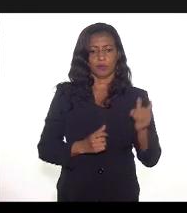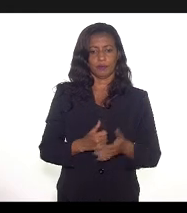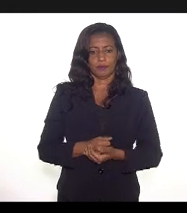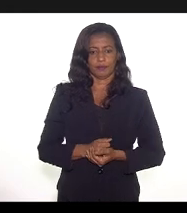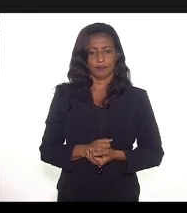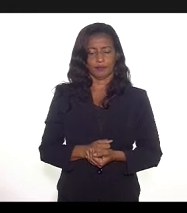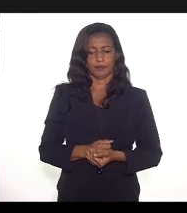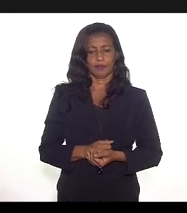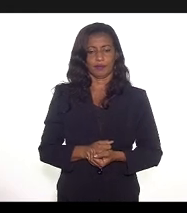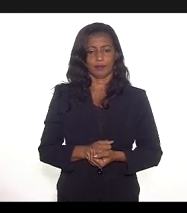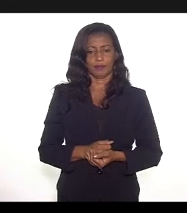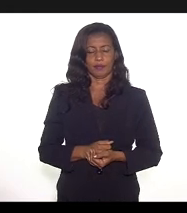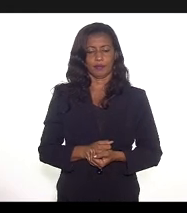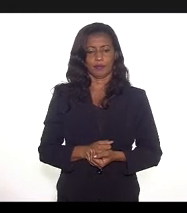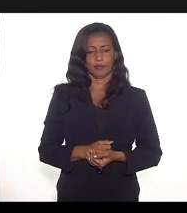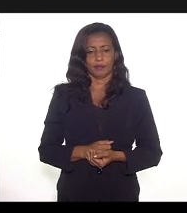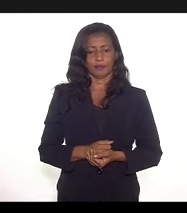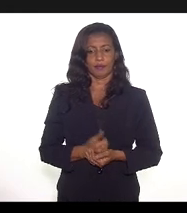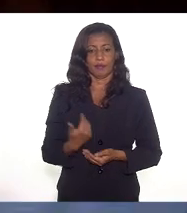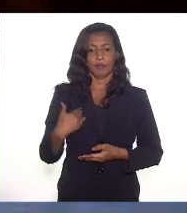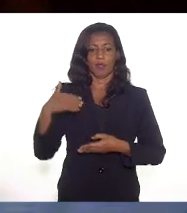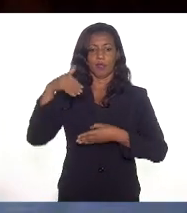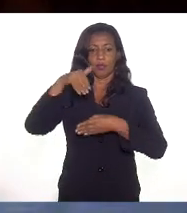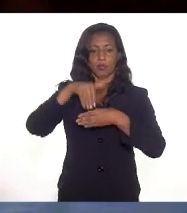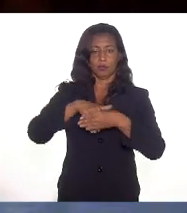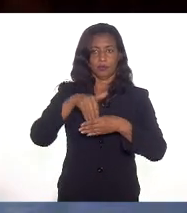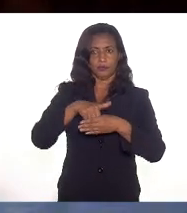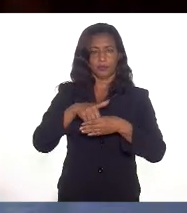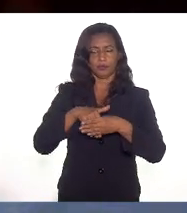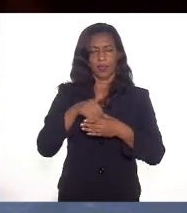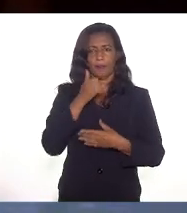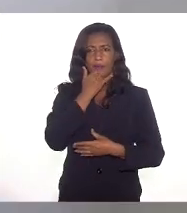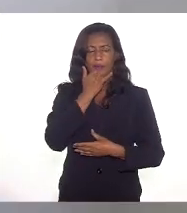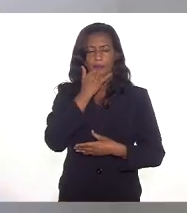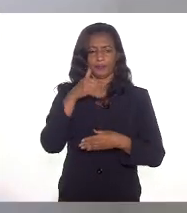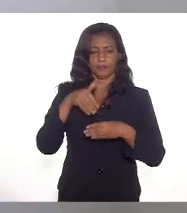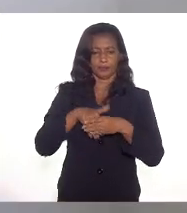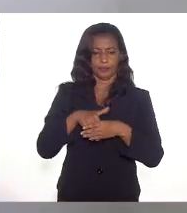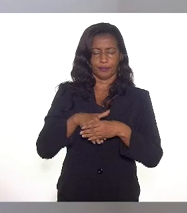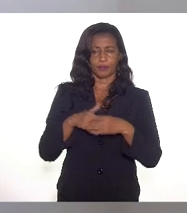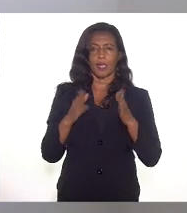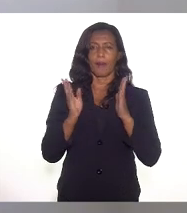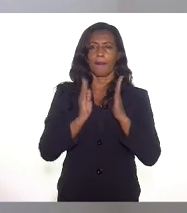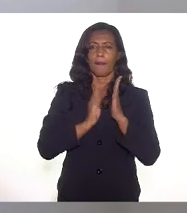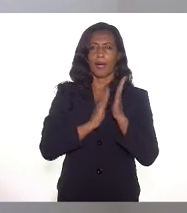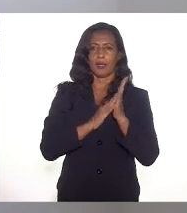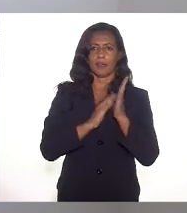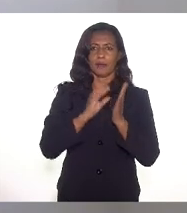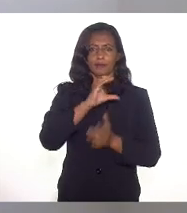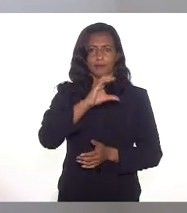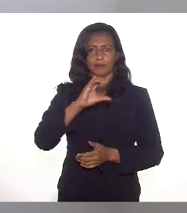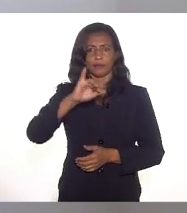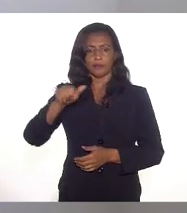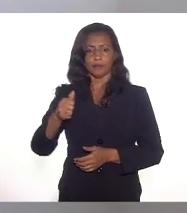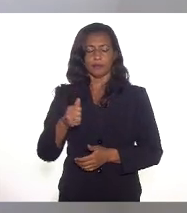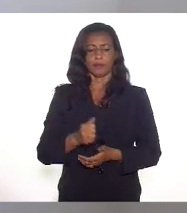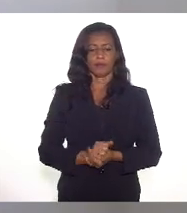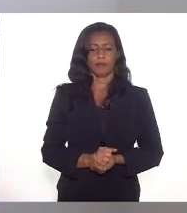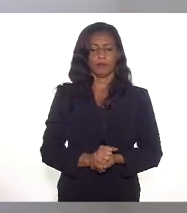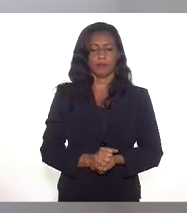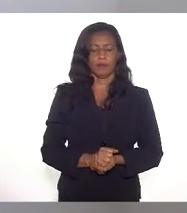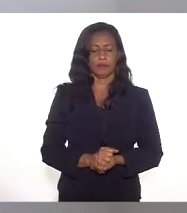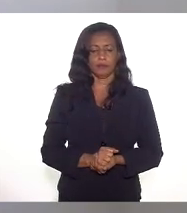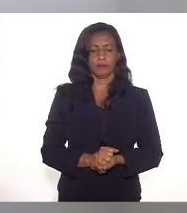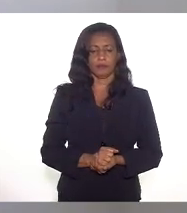Márcio? Continua. Okay. Oi, presidente. Votei. Perdão, senhor presidente. Parecer, por favor, da CCJ, que Vossa Excelência cerrou o